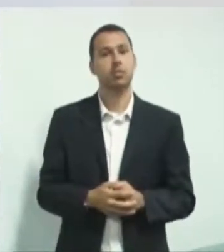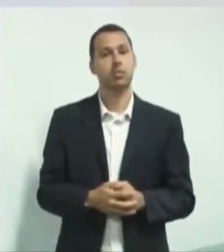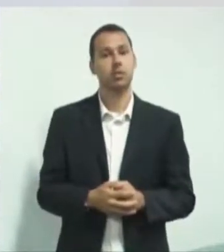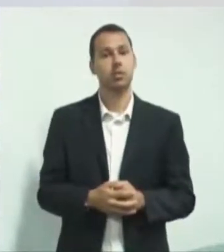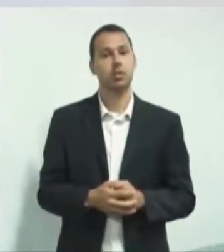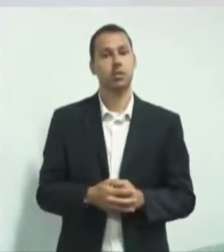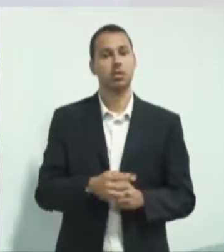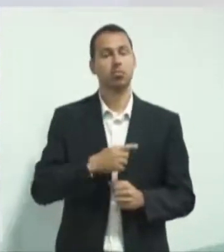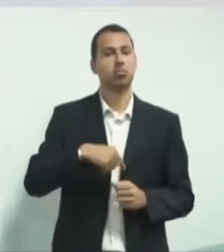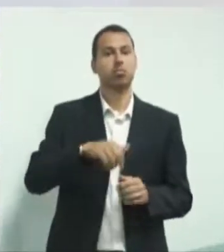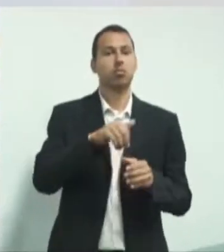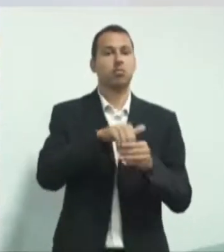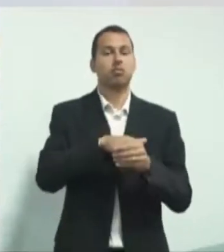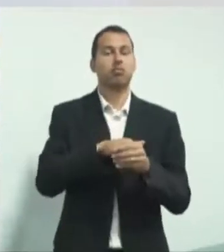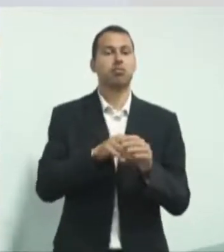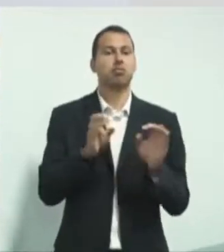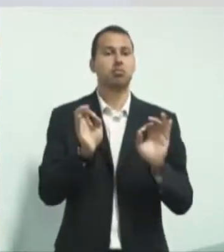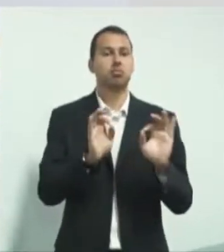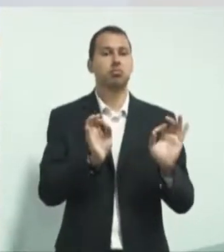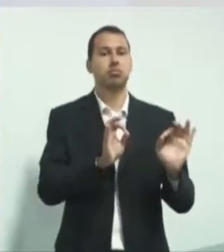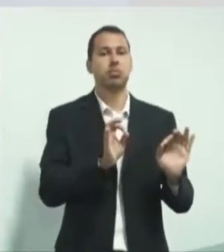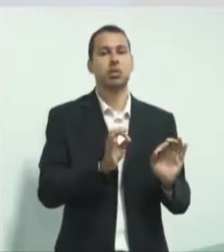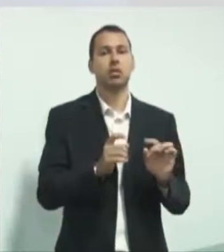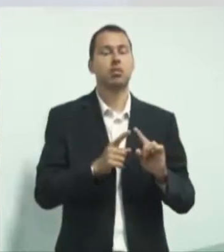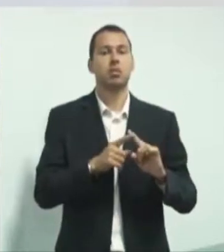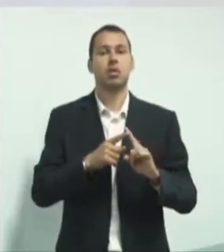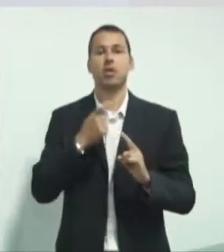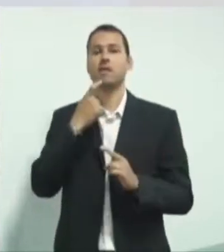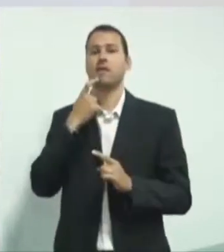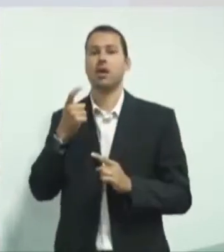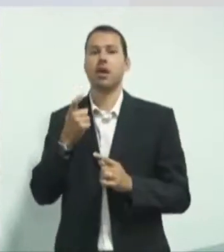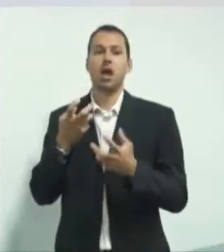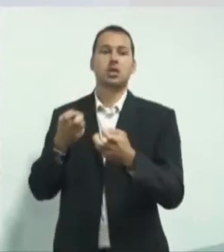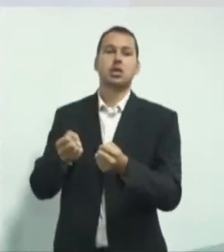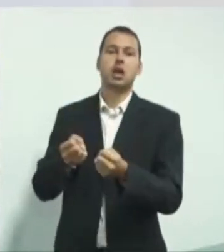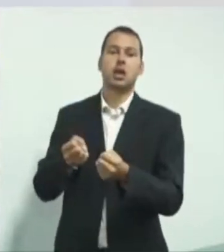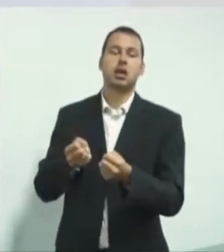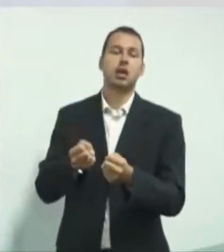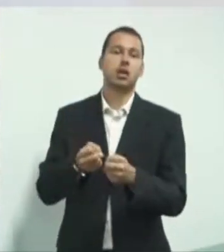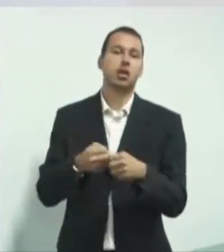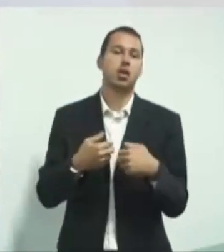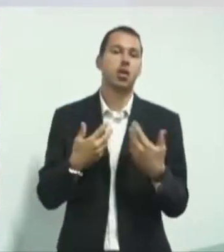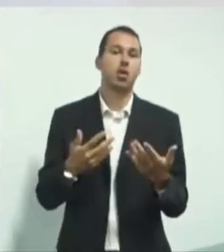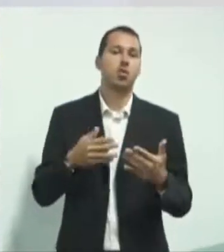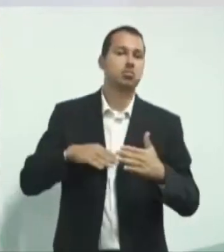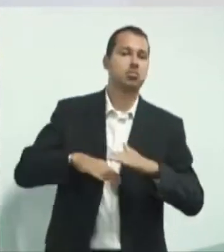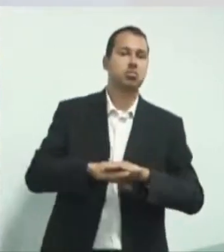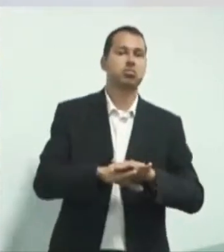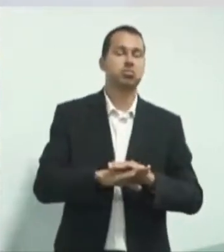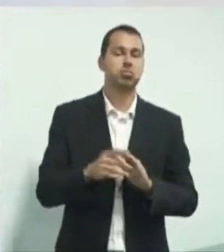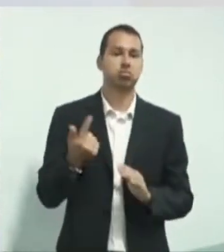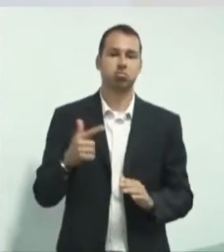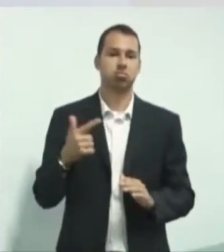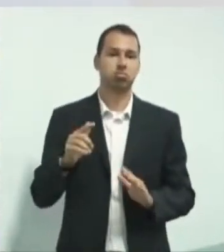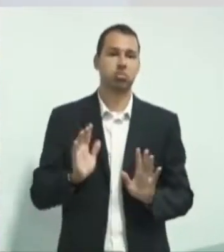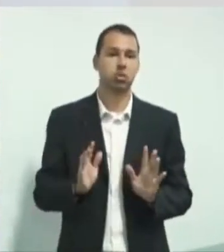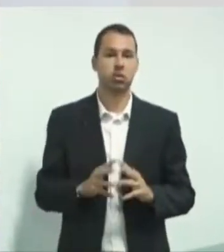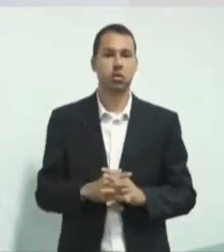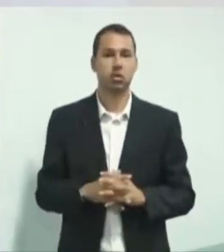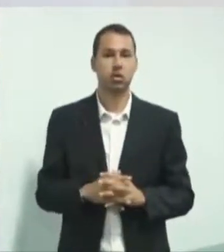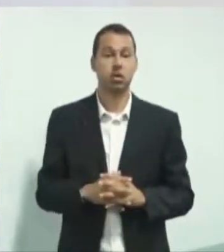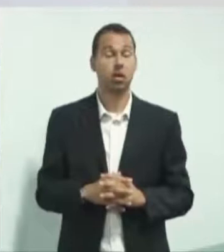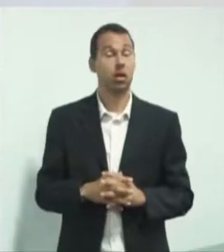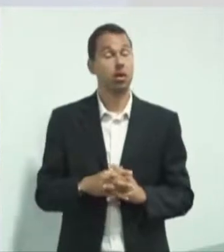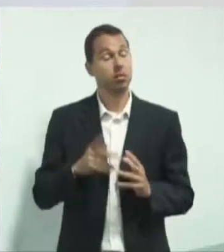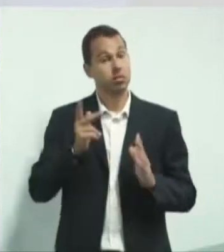votado para falar que foi aprovado, que foi arquivado. É um projeto que está em